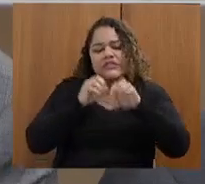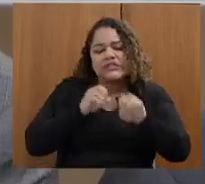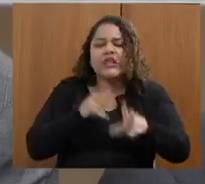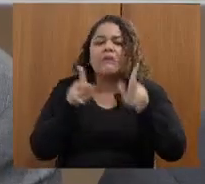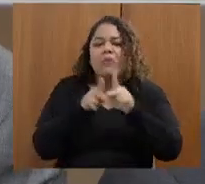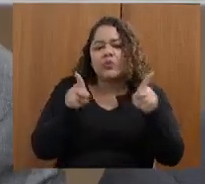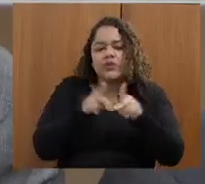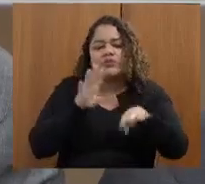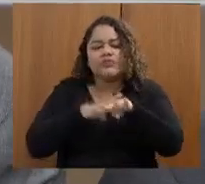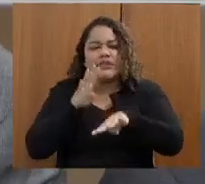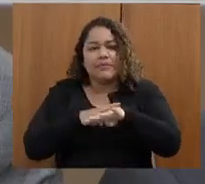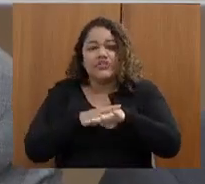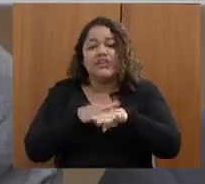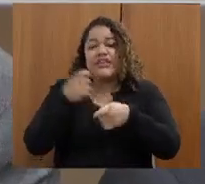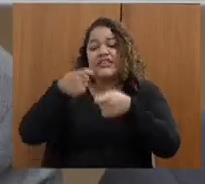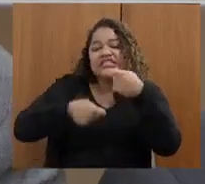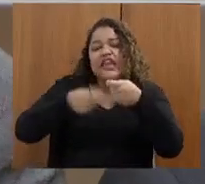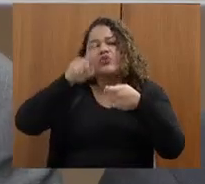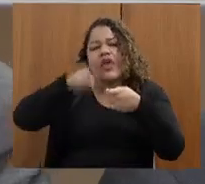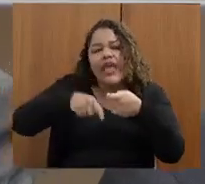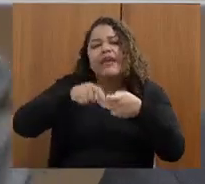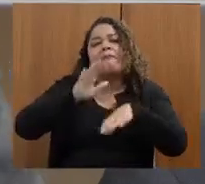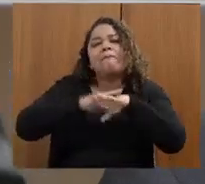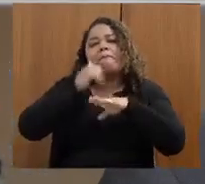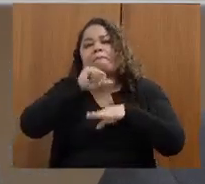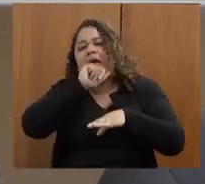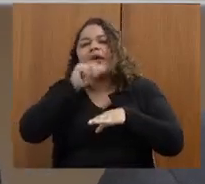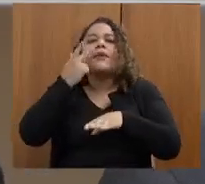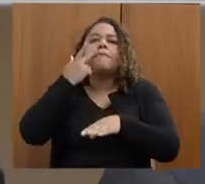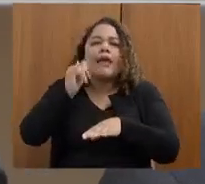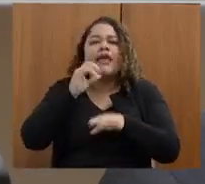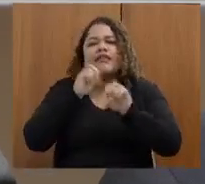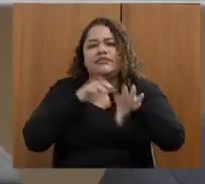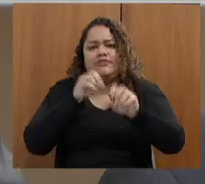sexualidade que ensina é papai e mamãe